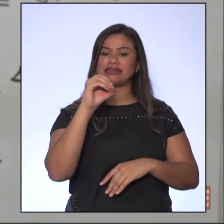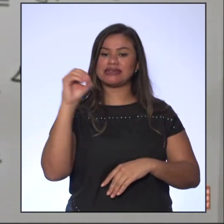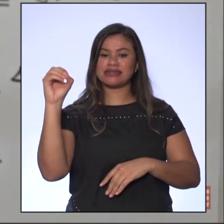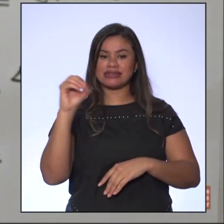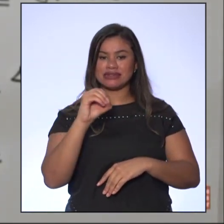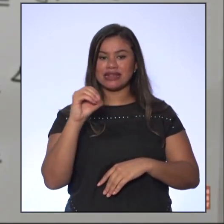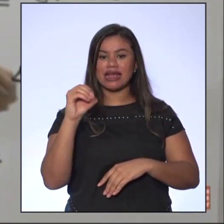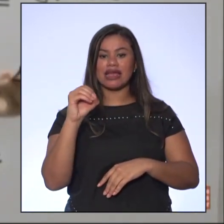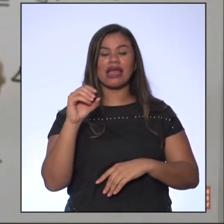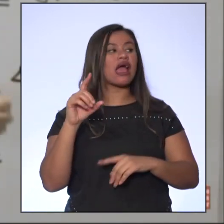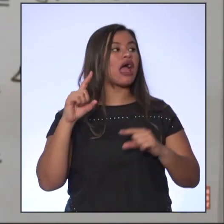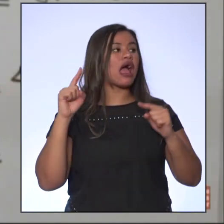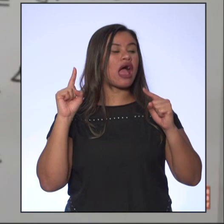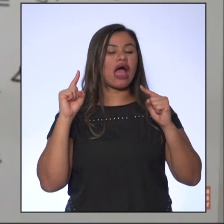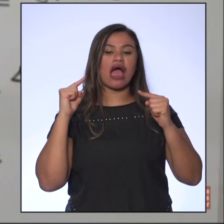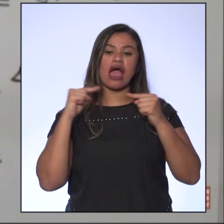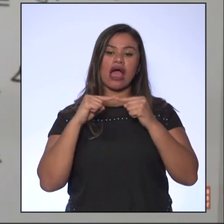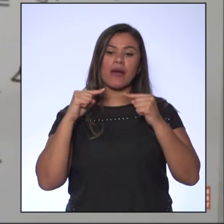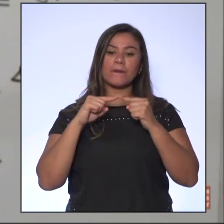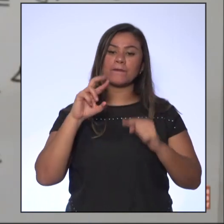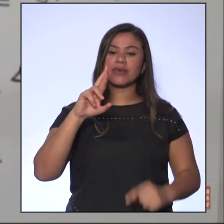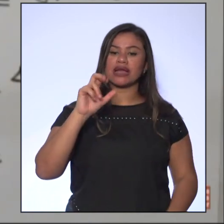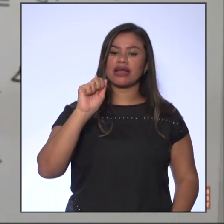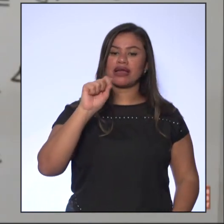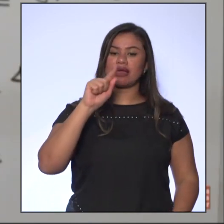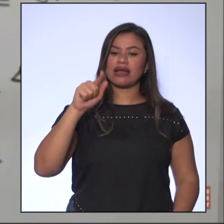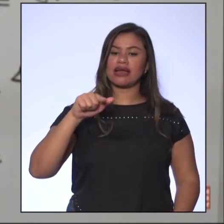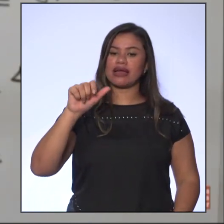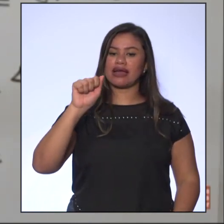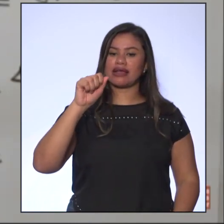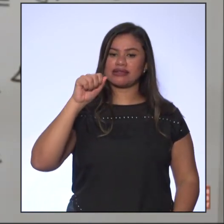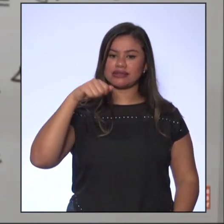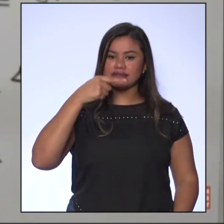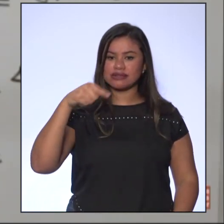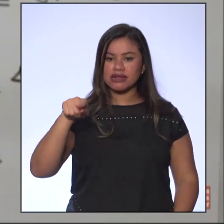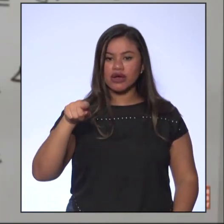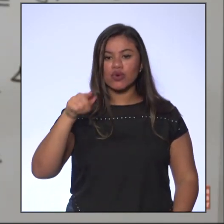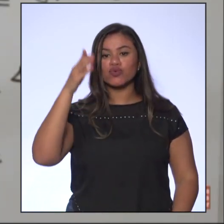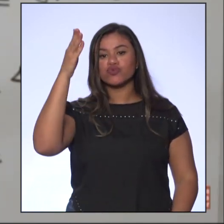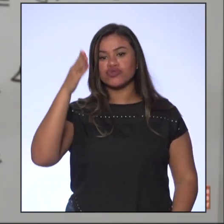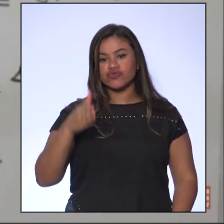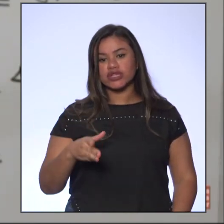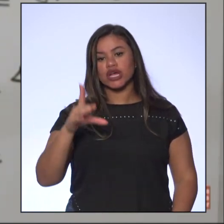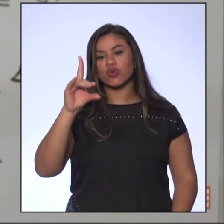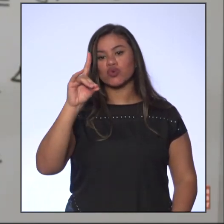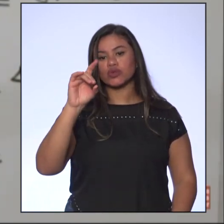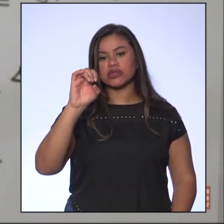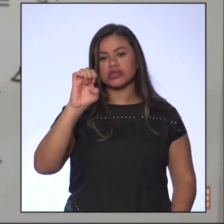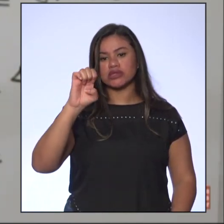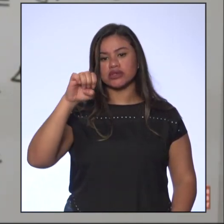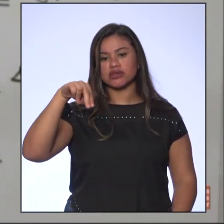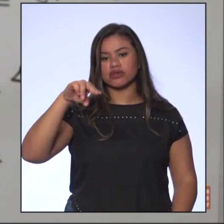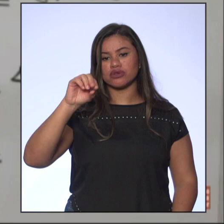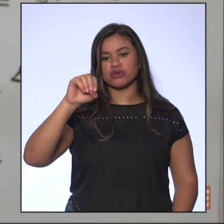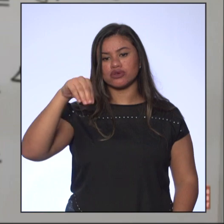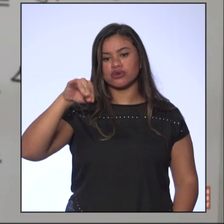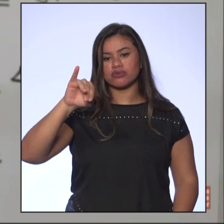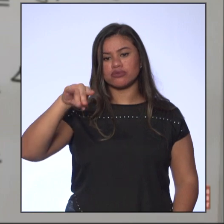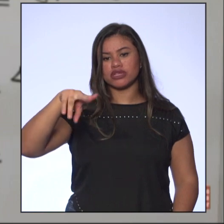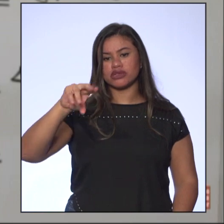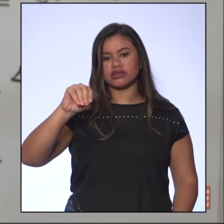é divisão. É uma divisão de denominador 100. Então, bem aqui você tem 8 dividido por